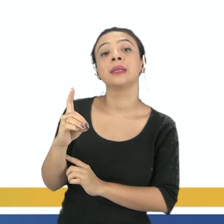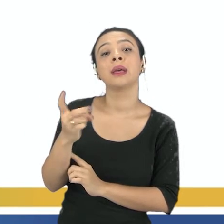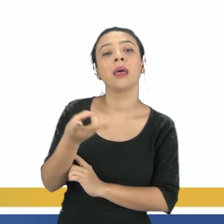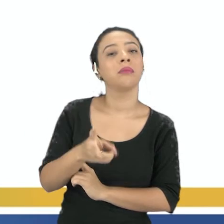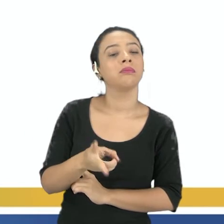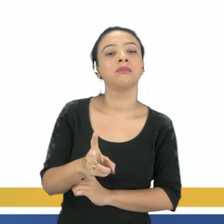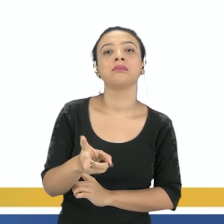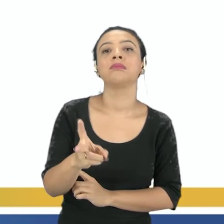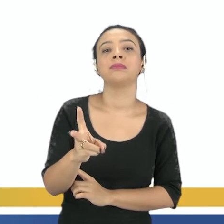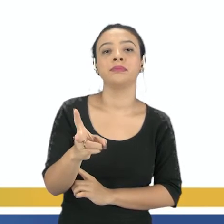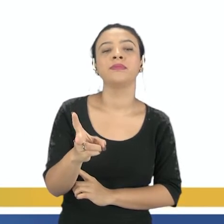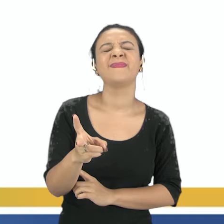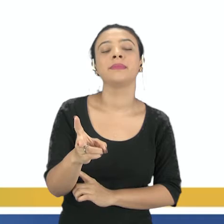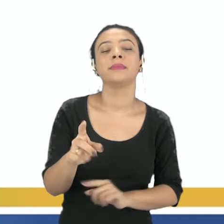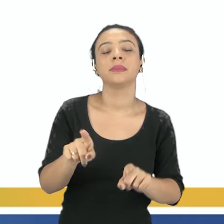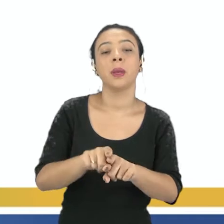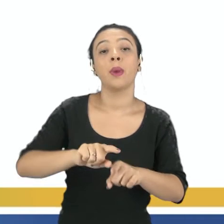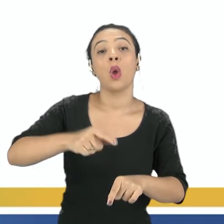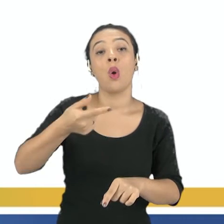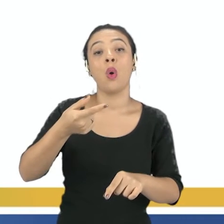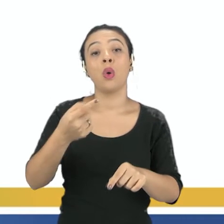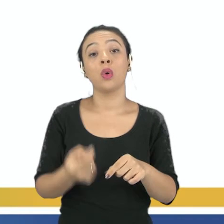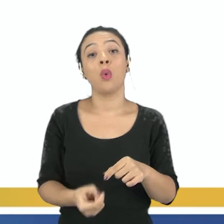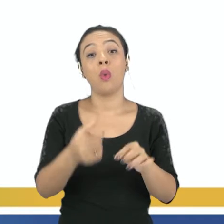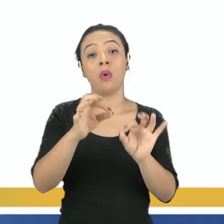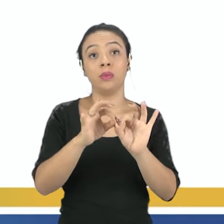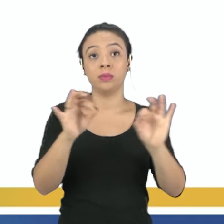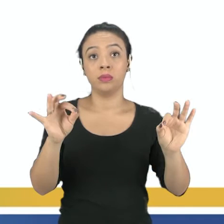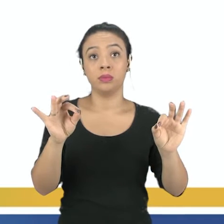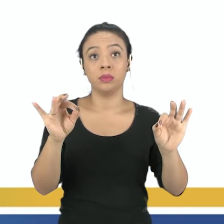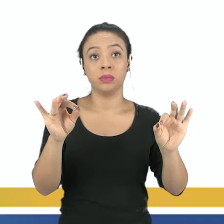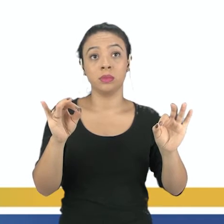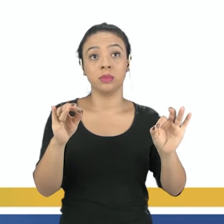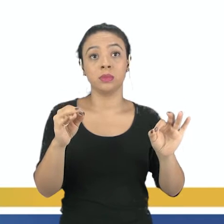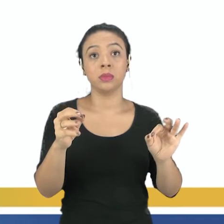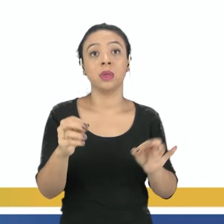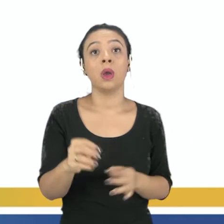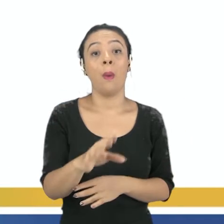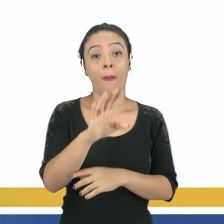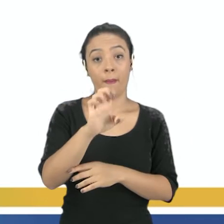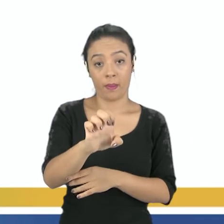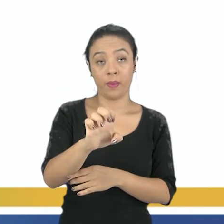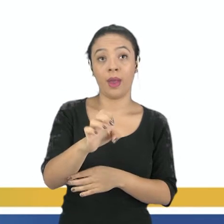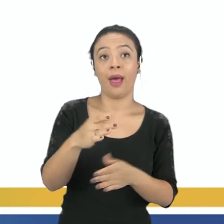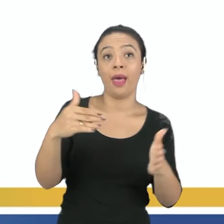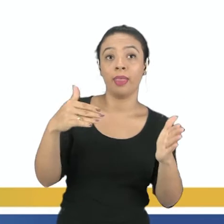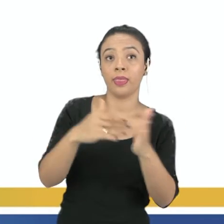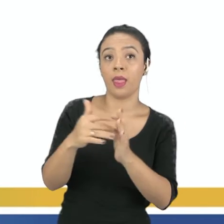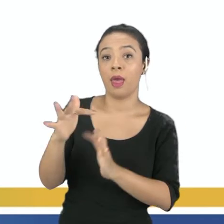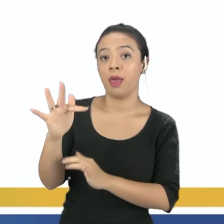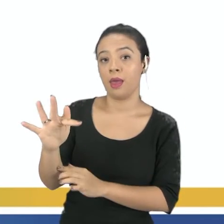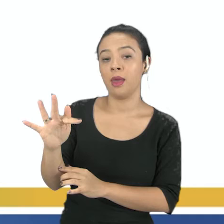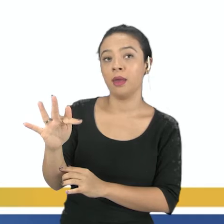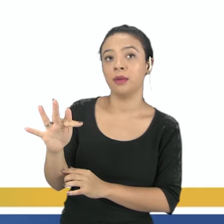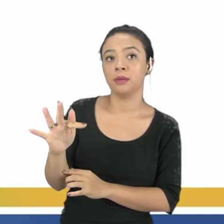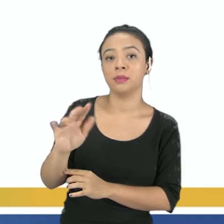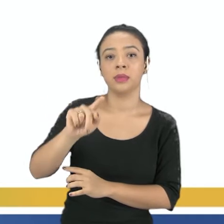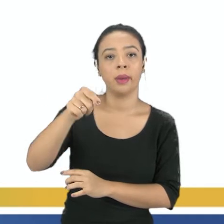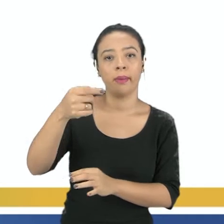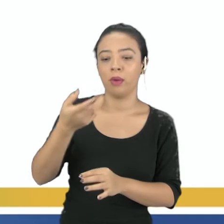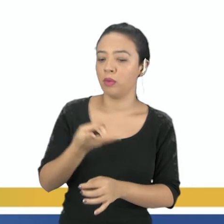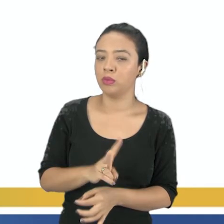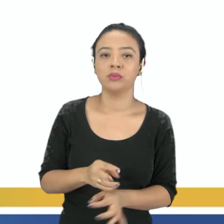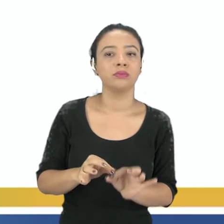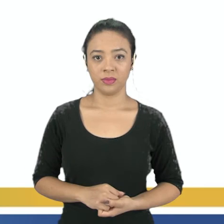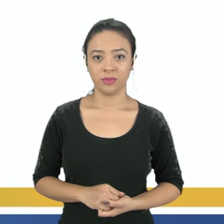infinitamente né E outra você me reta que sai de e passa por efe aí também se alonga infinitamente né ela chega em essa e